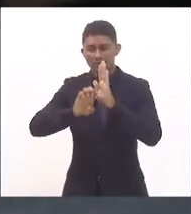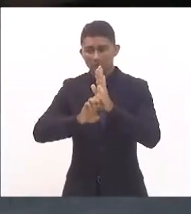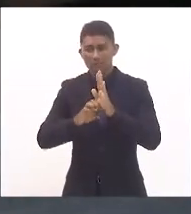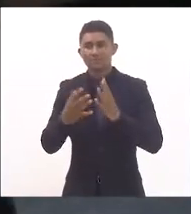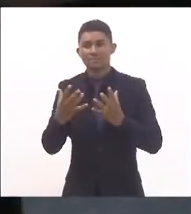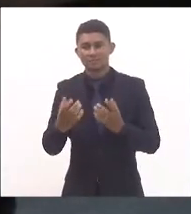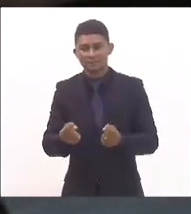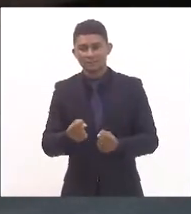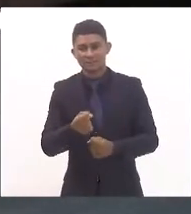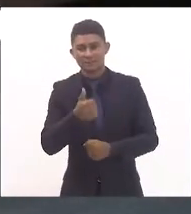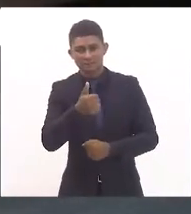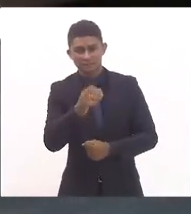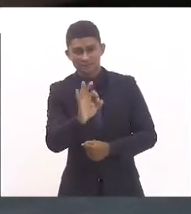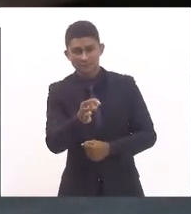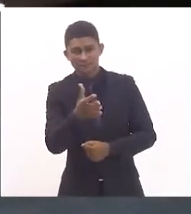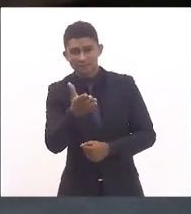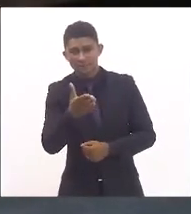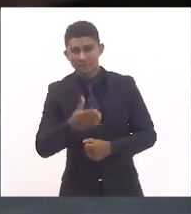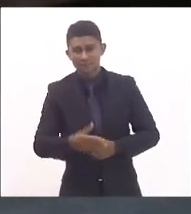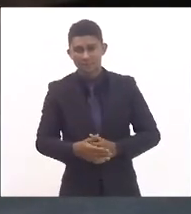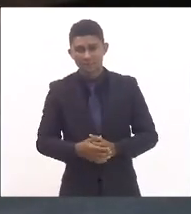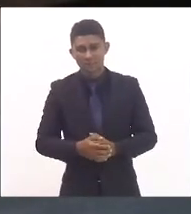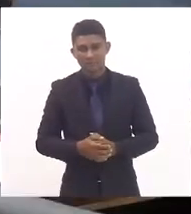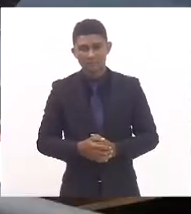final, pedindo forma final de redação.